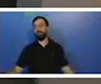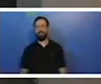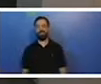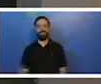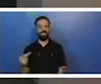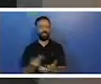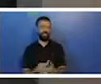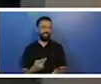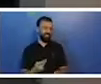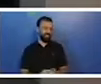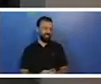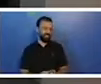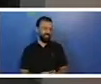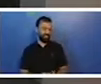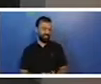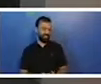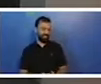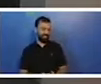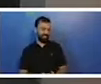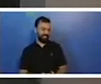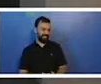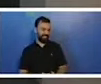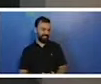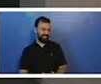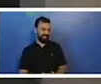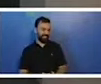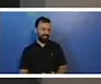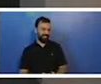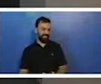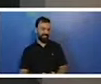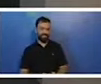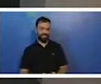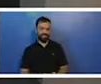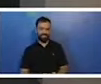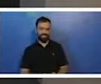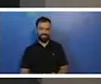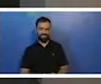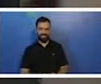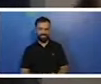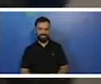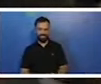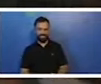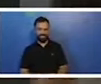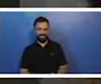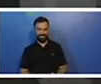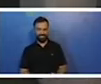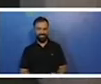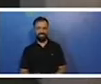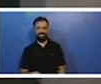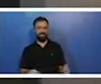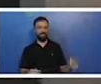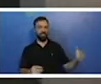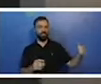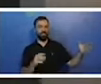mostre a eu tô no quarto é professor é